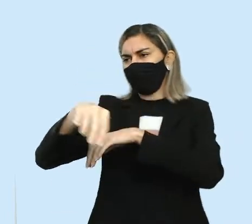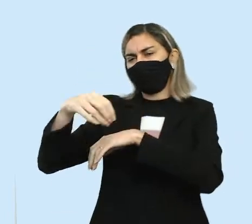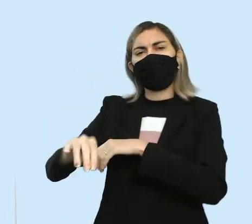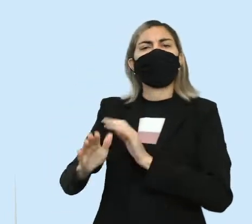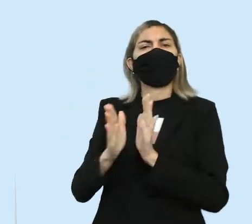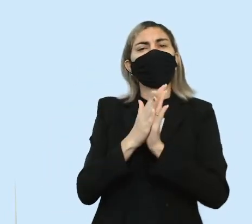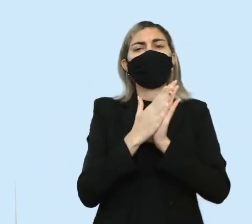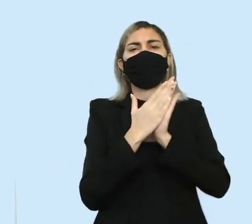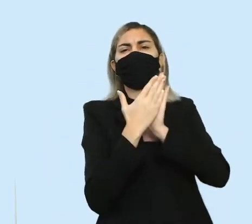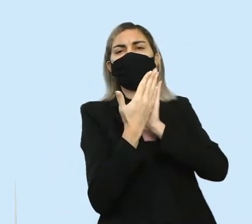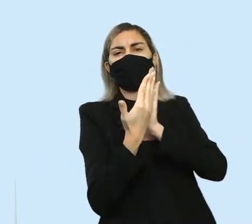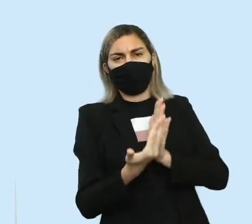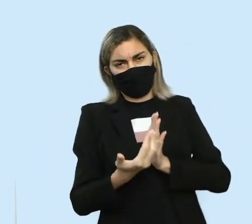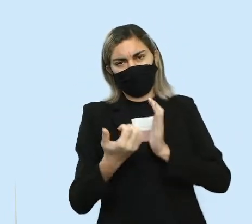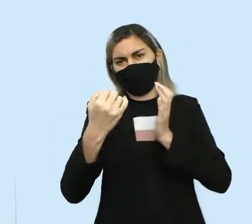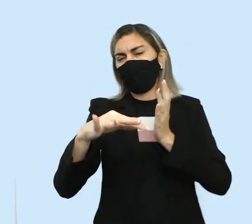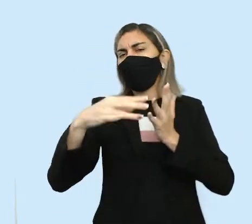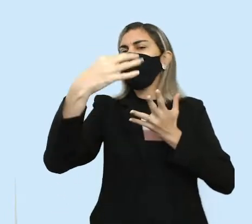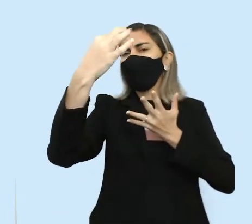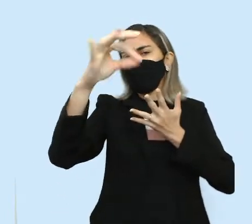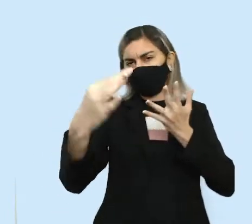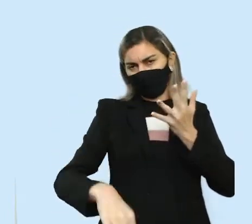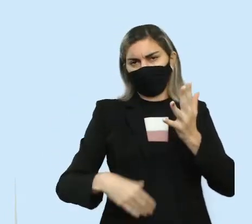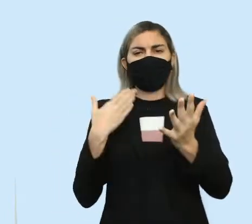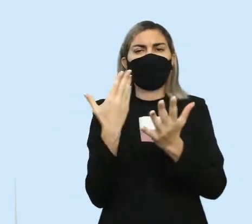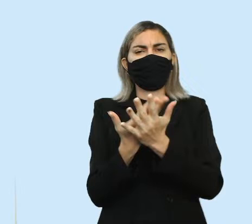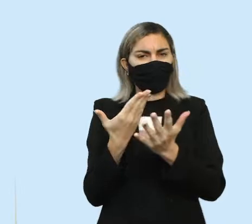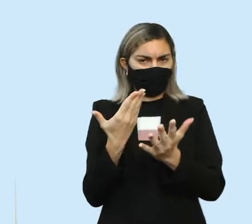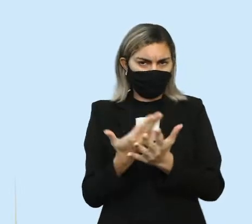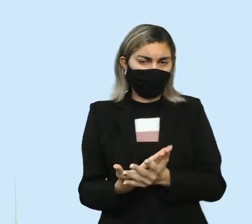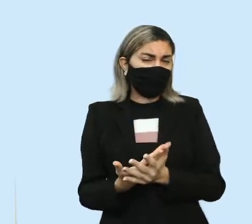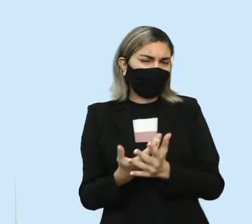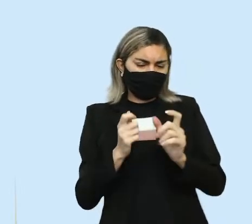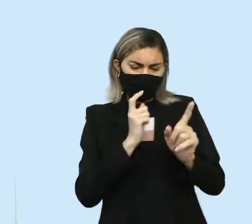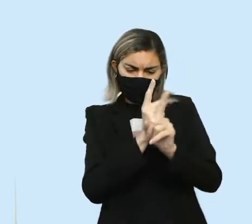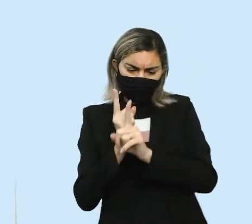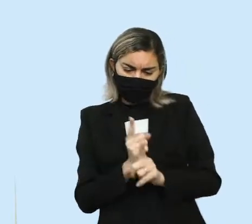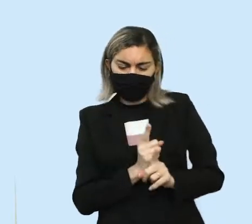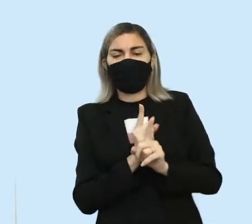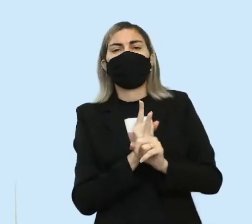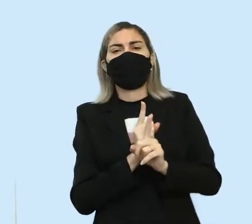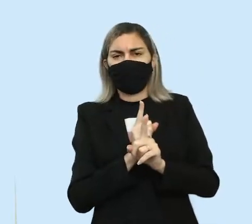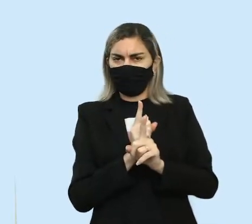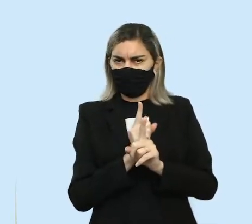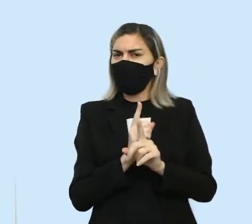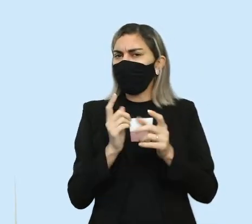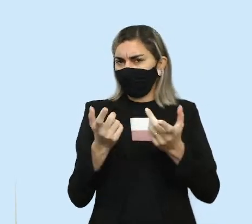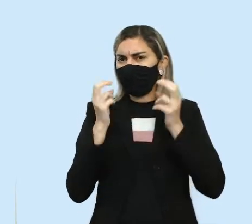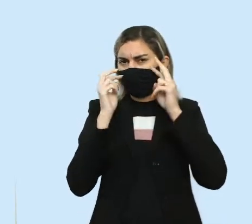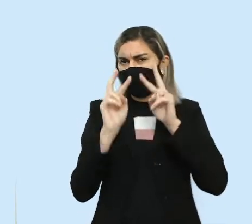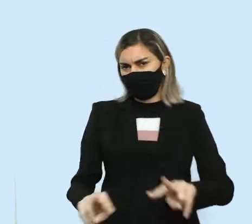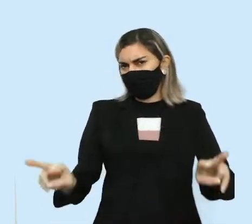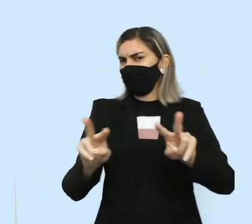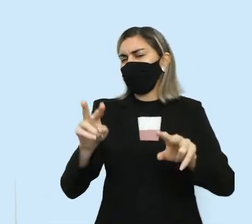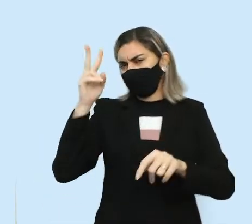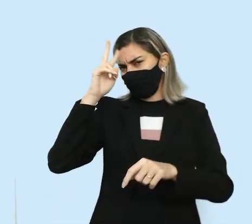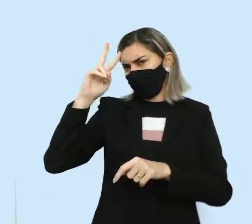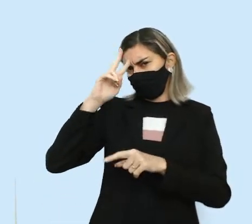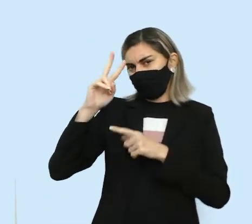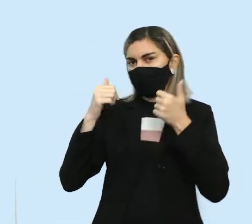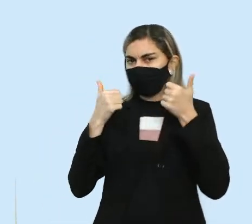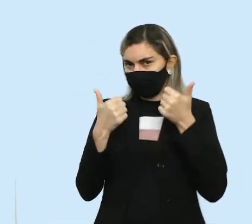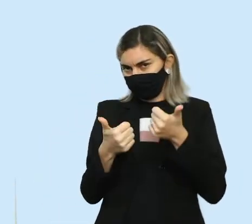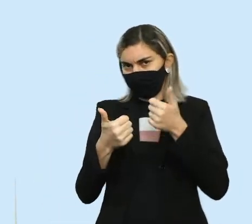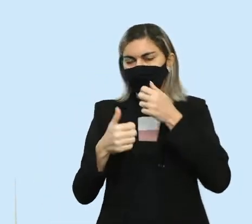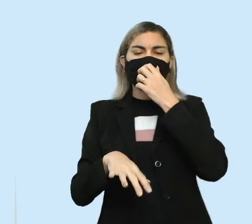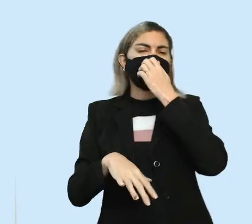passagens que foram, de alguma forma, confirmadas por estudos até mesmo arqueológicos. Então a gente vai se prender a essa visão mais historiográfica. Tudo